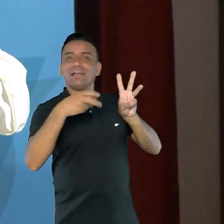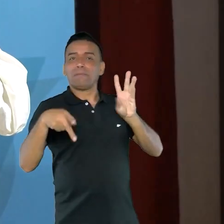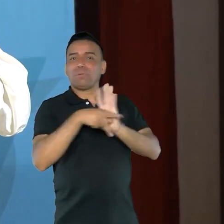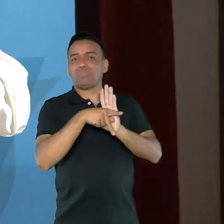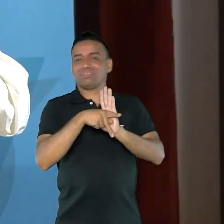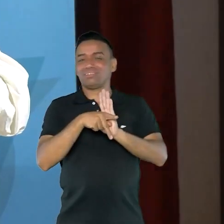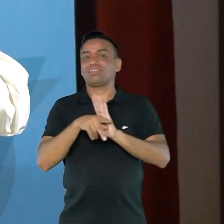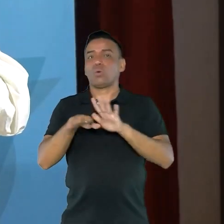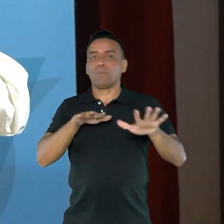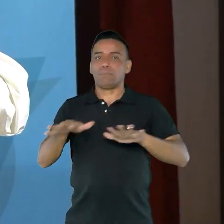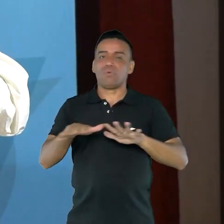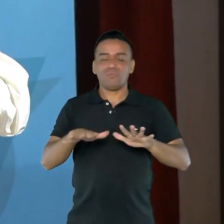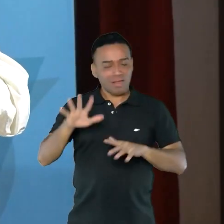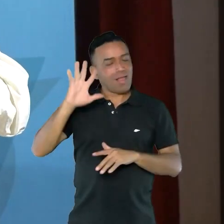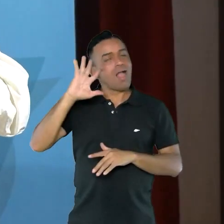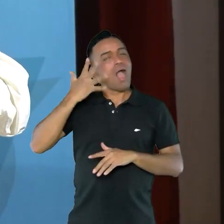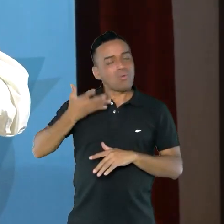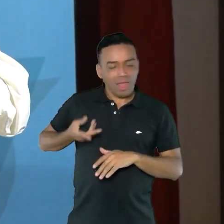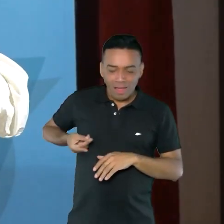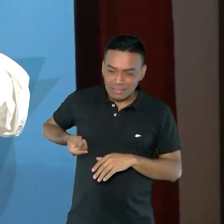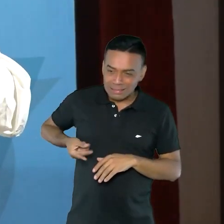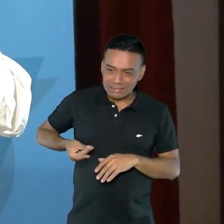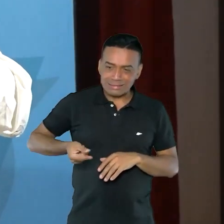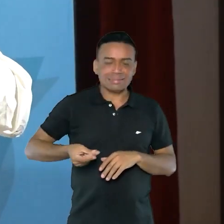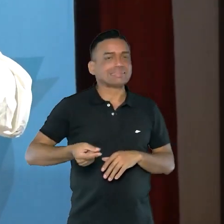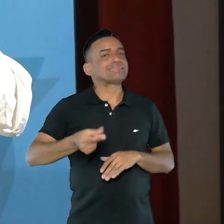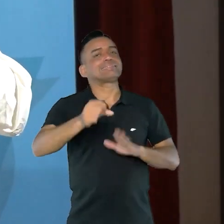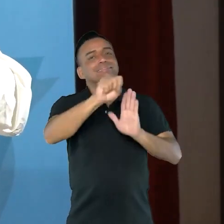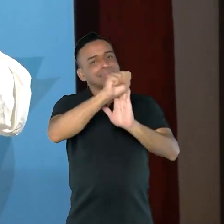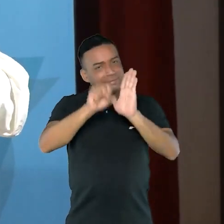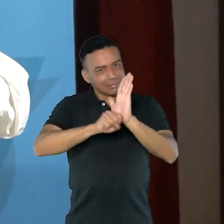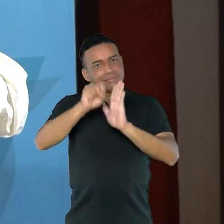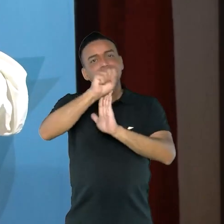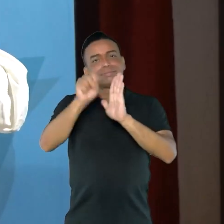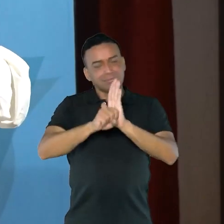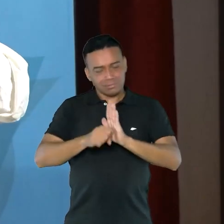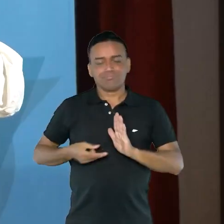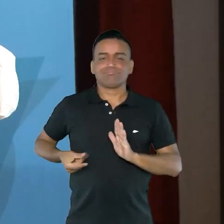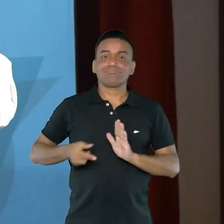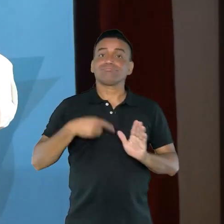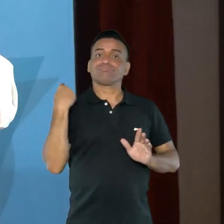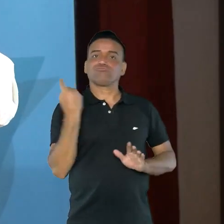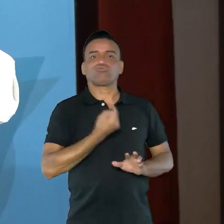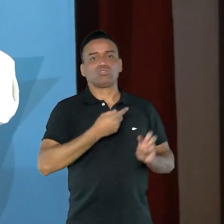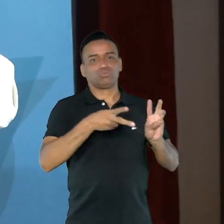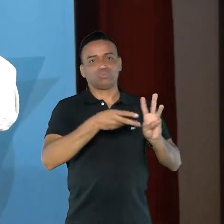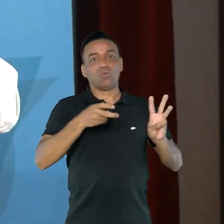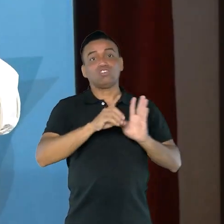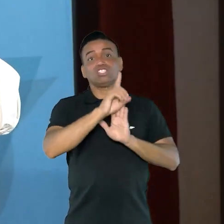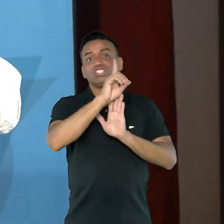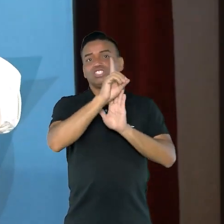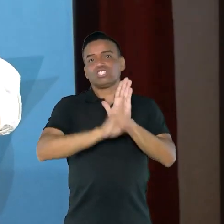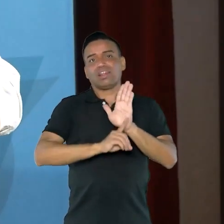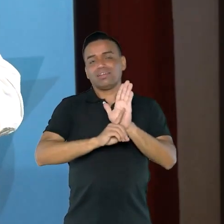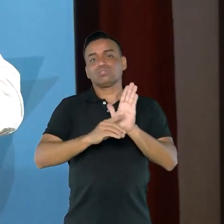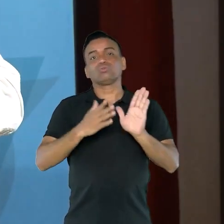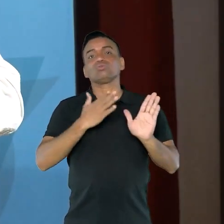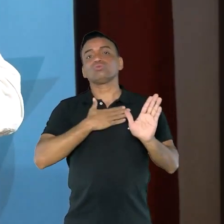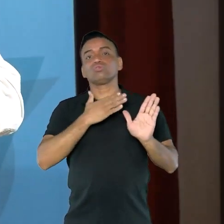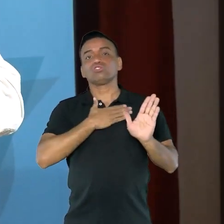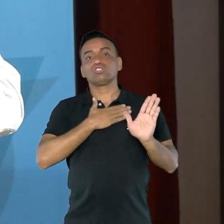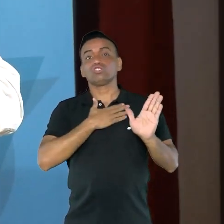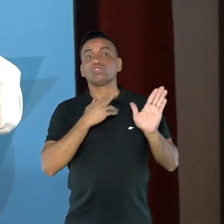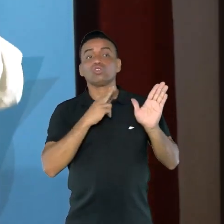povos, da gente ter o direito à nossa especificidade, à nossa multiplicidade, a começar